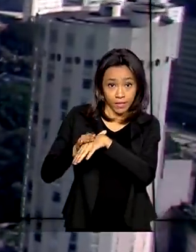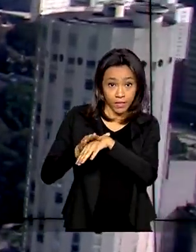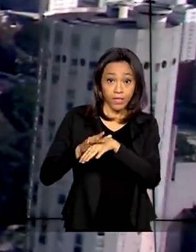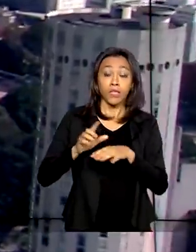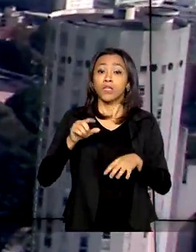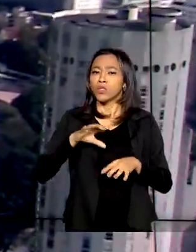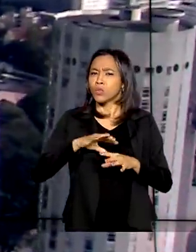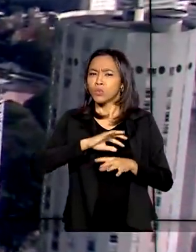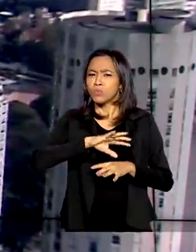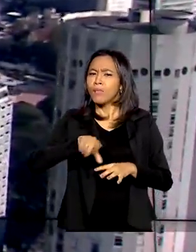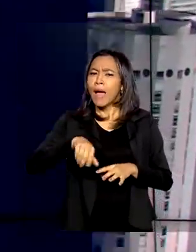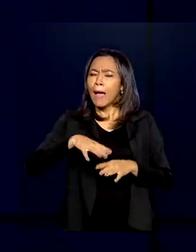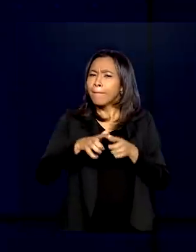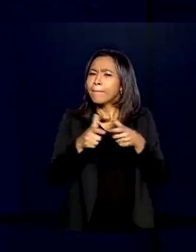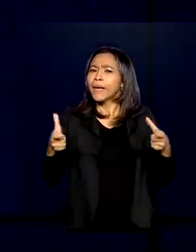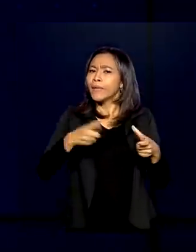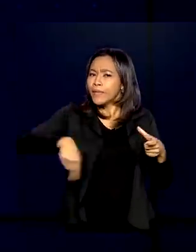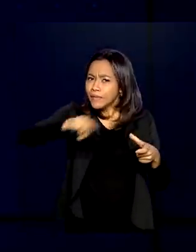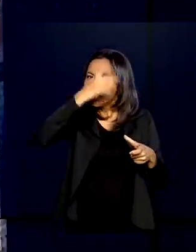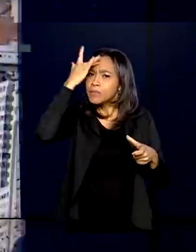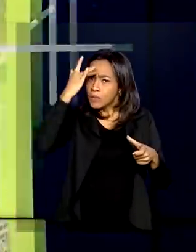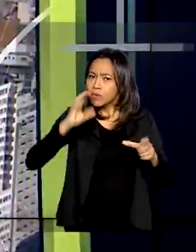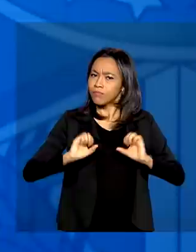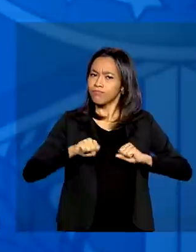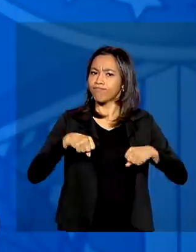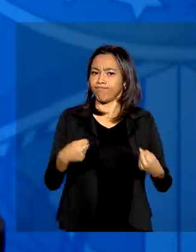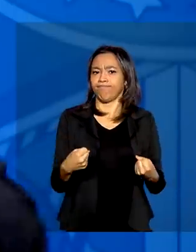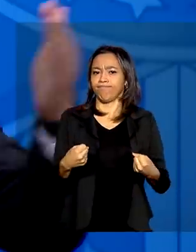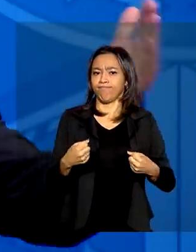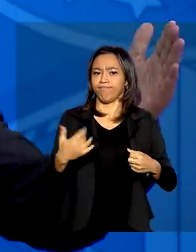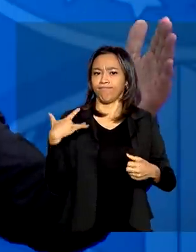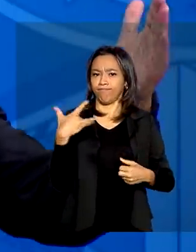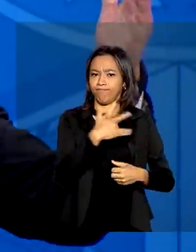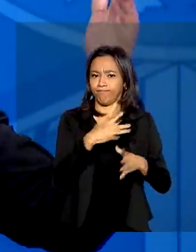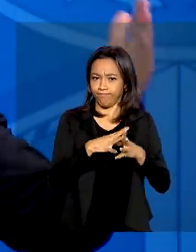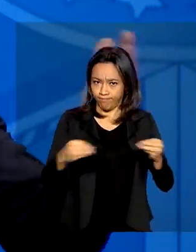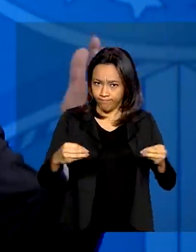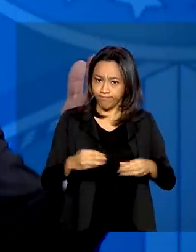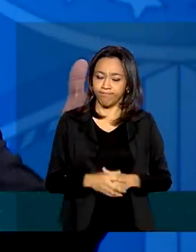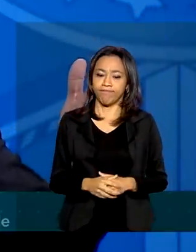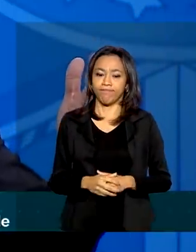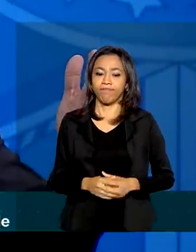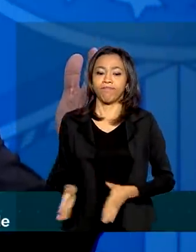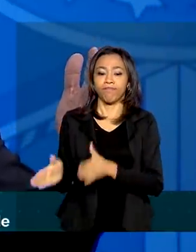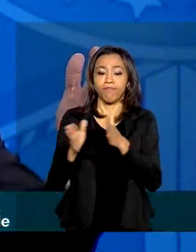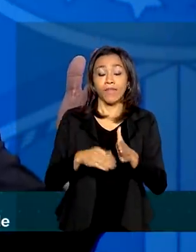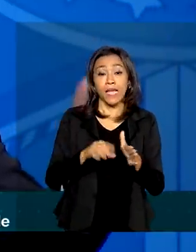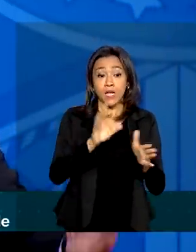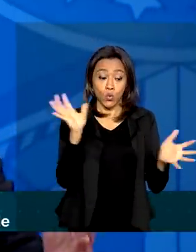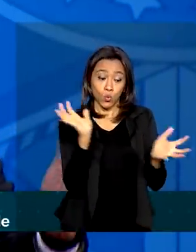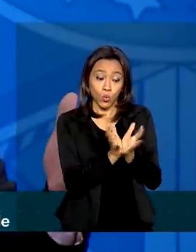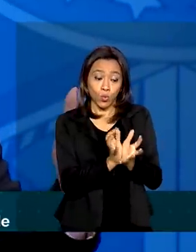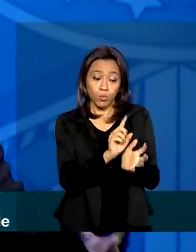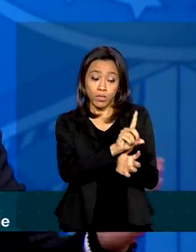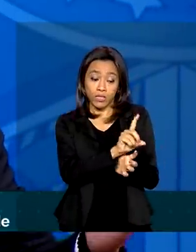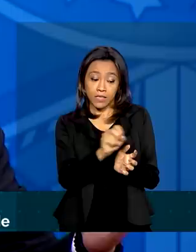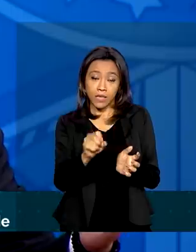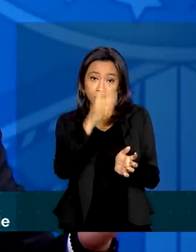pessoas que contraem coronavírus a maioria se recupera um de cada 100 pessoas